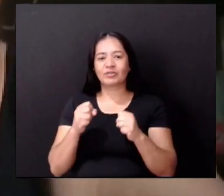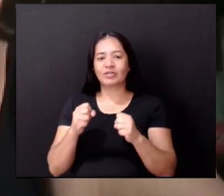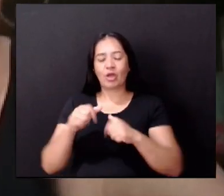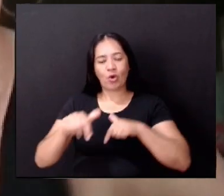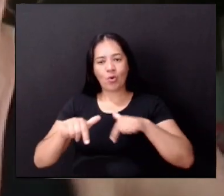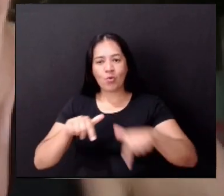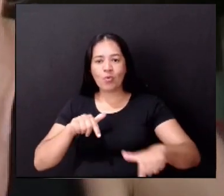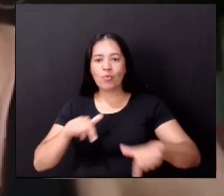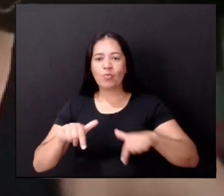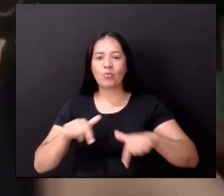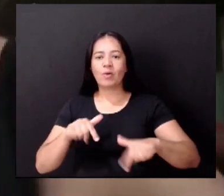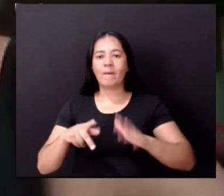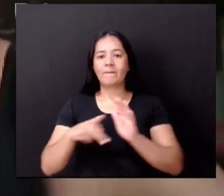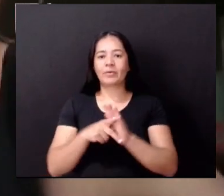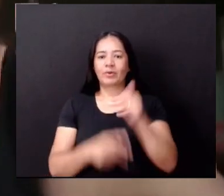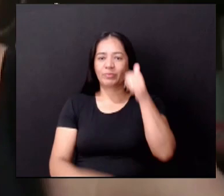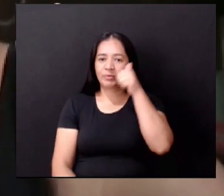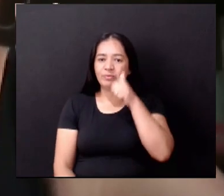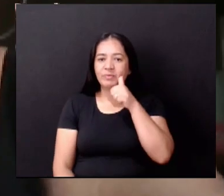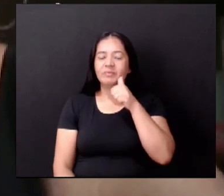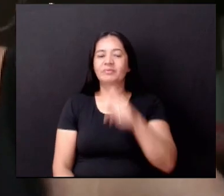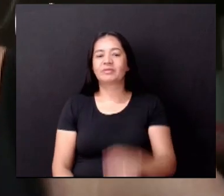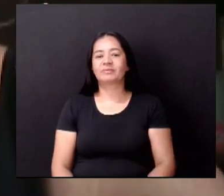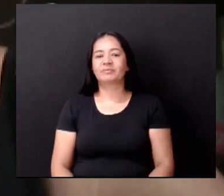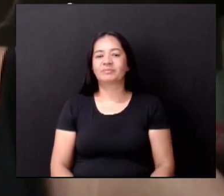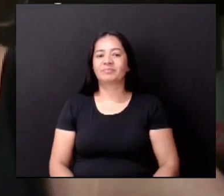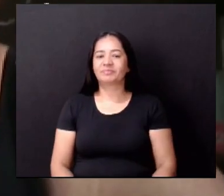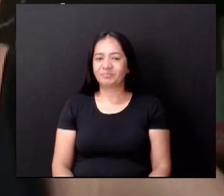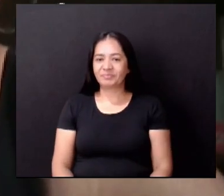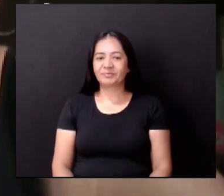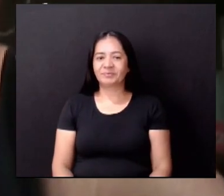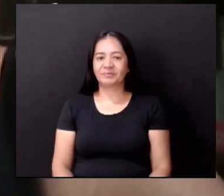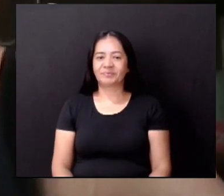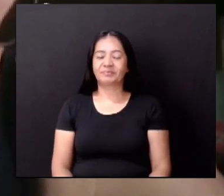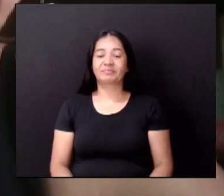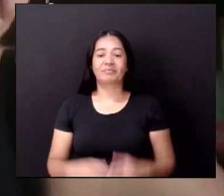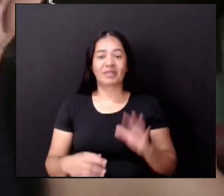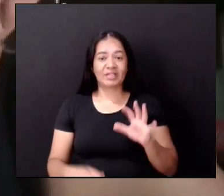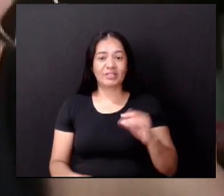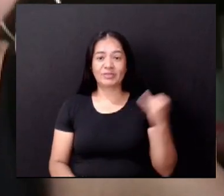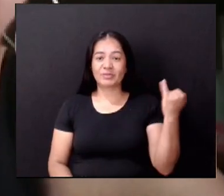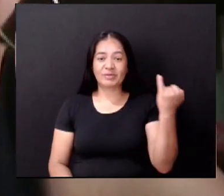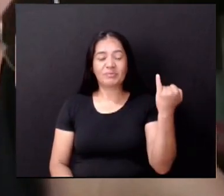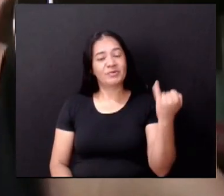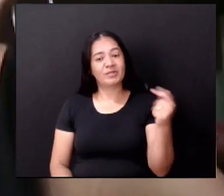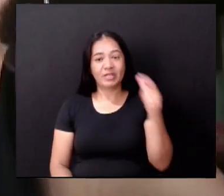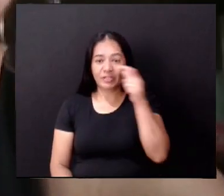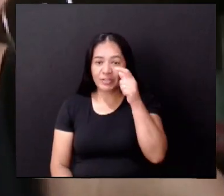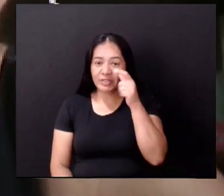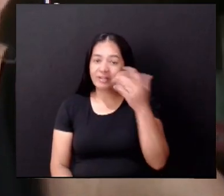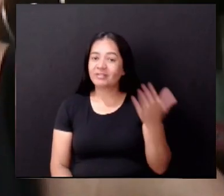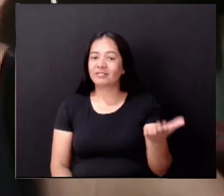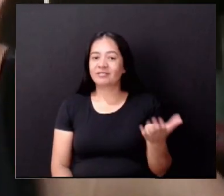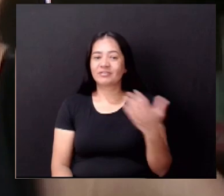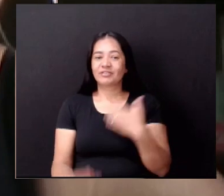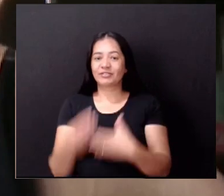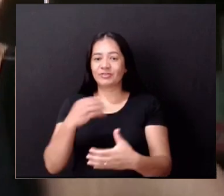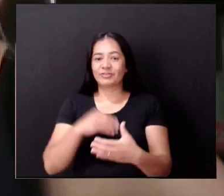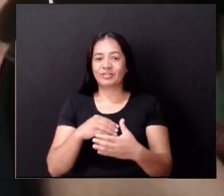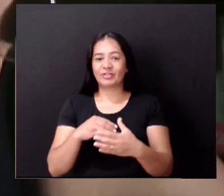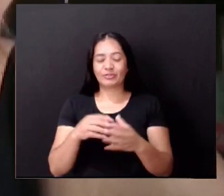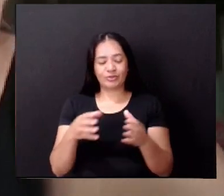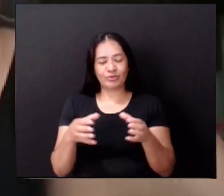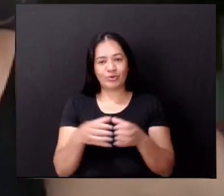empoderamento, gera um trabalho para mulheres, geração de renda para as mulheres. Isso é muito